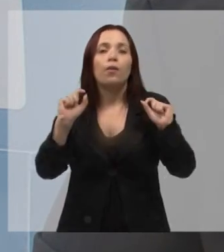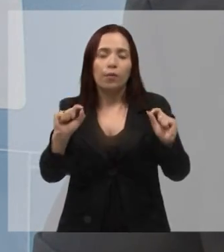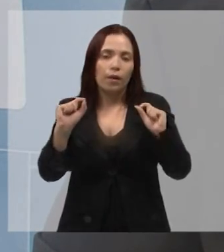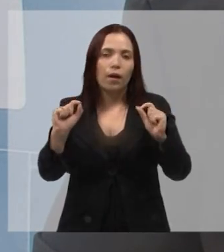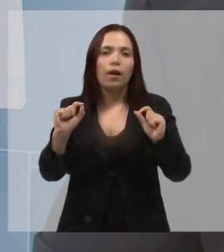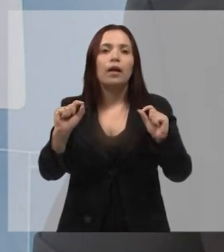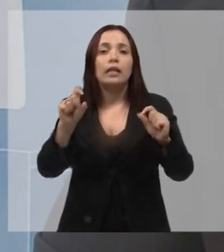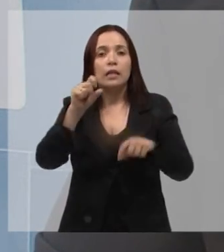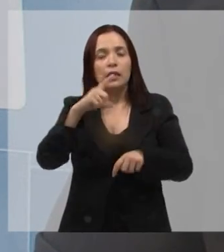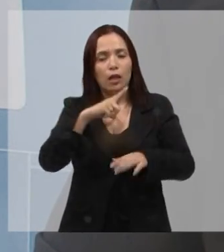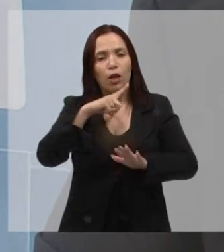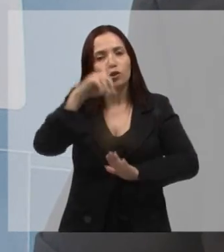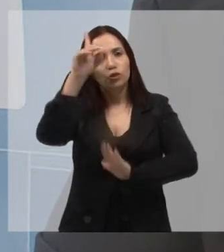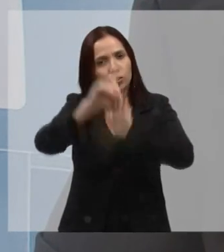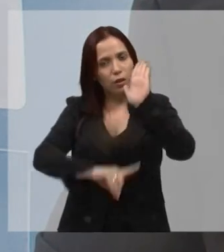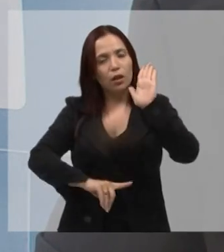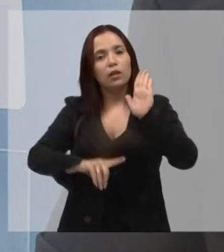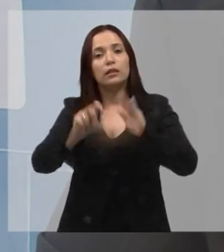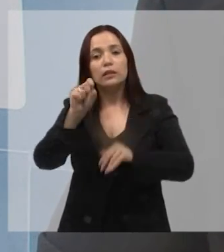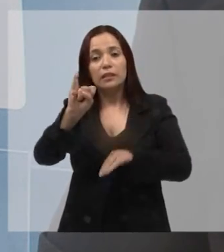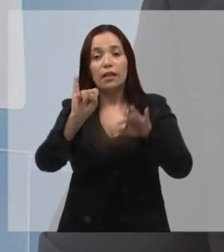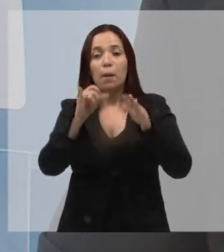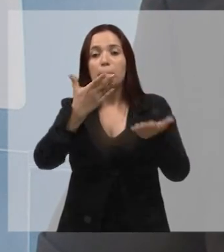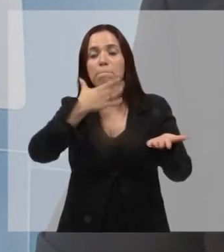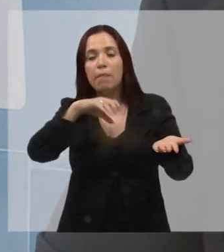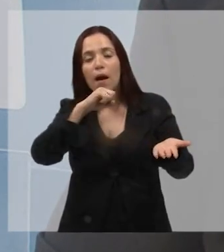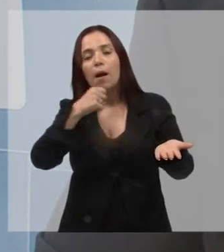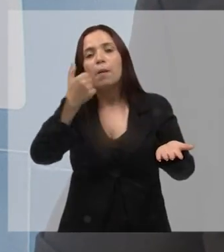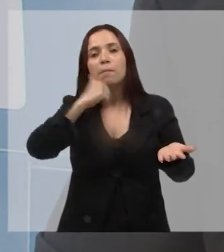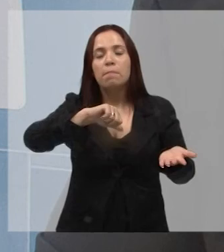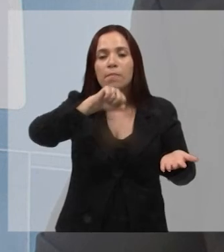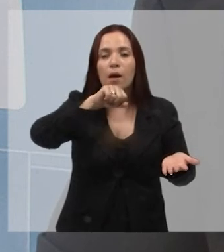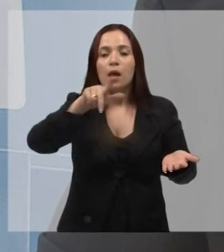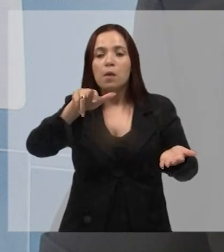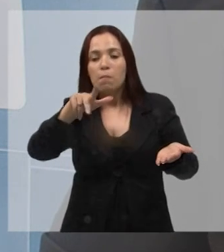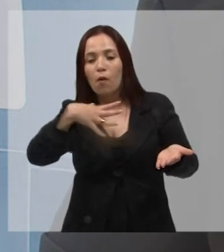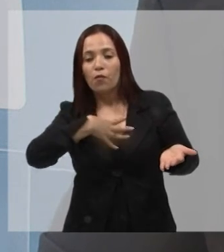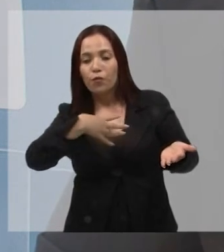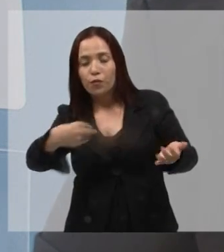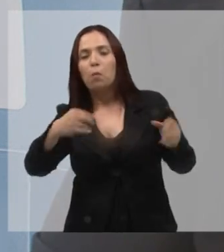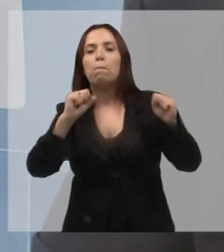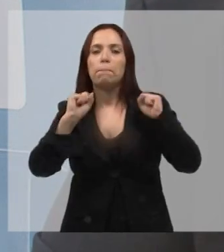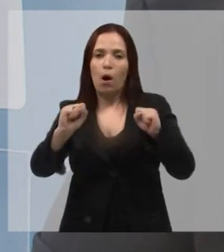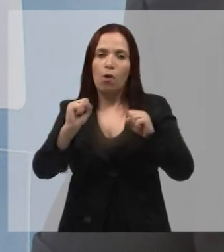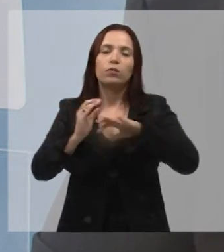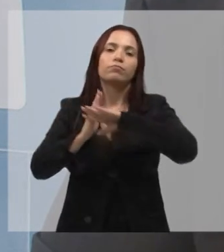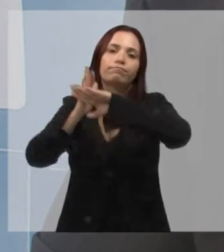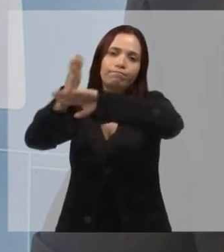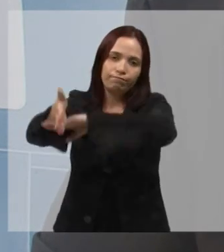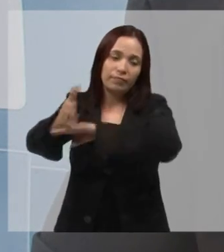você tem o direito, se for um ascendente ou um descendente, ou seja, se for o pai, ou se for um filho, ou se for um irmão.